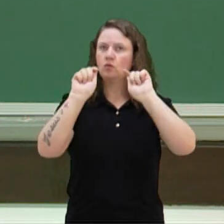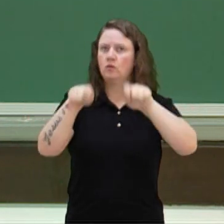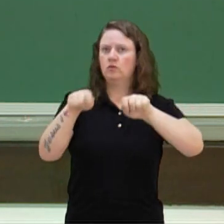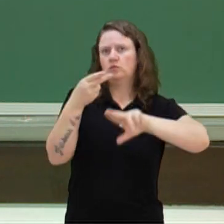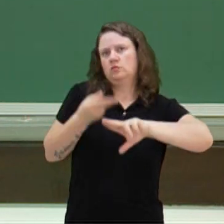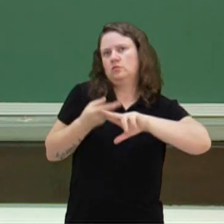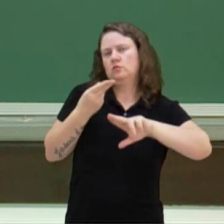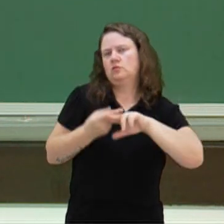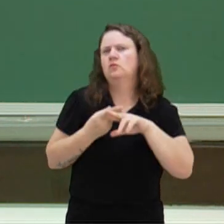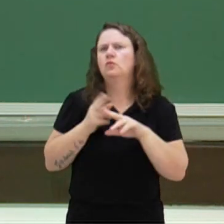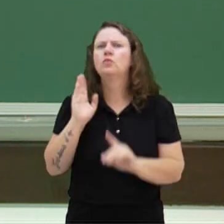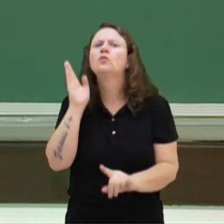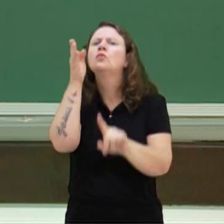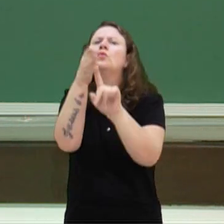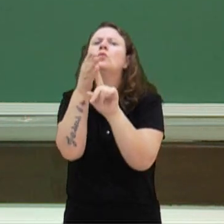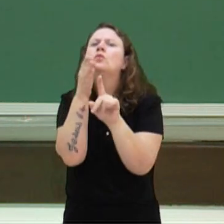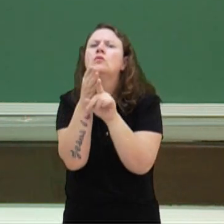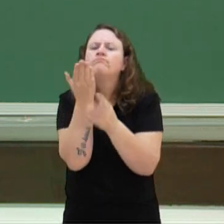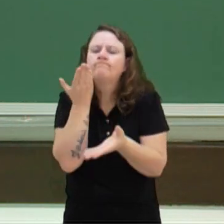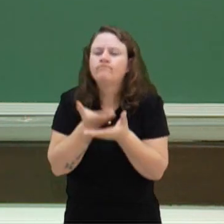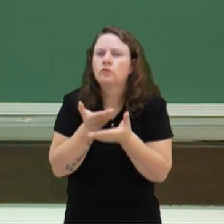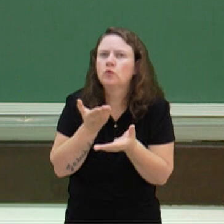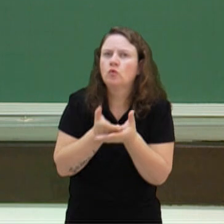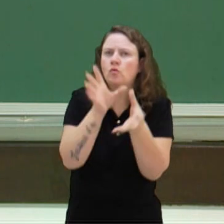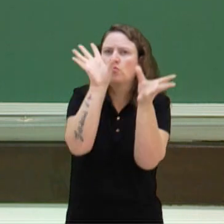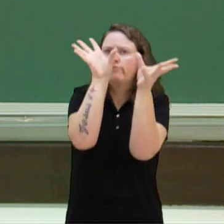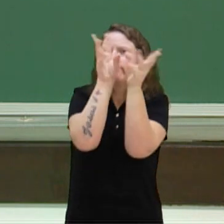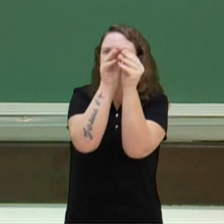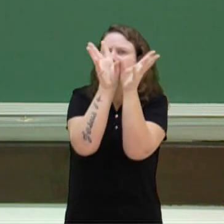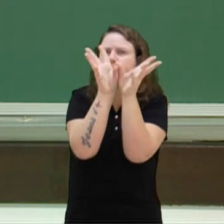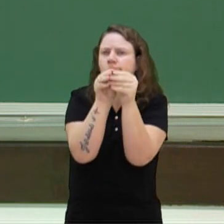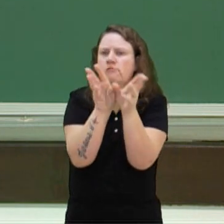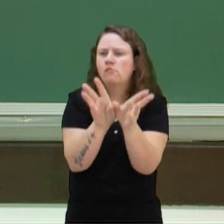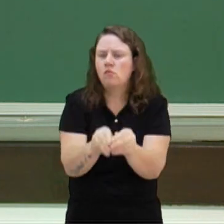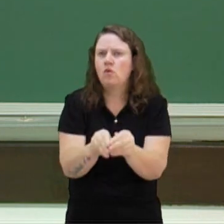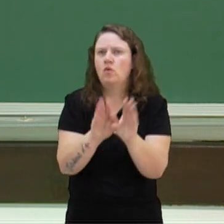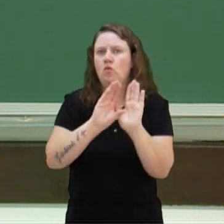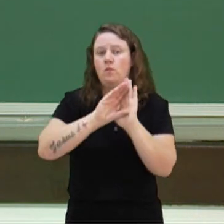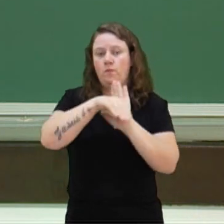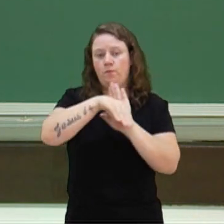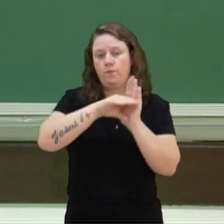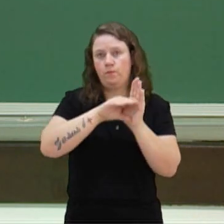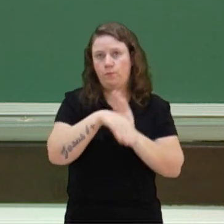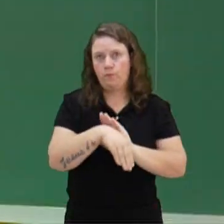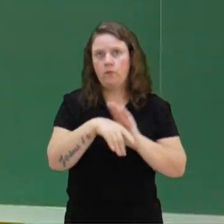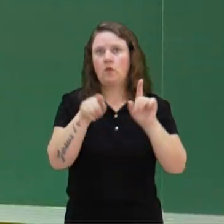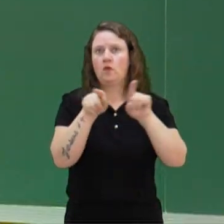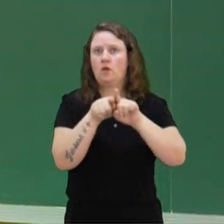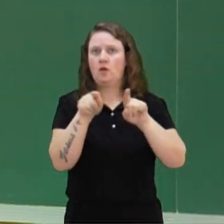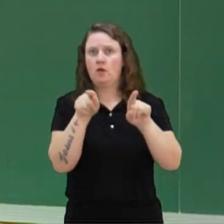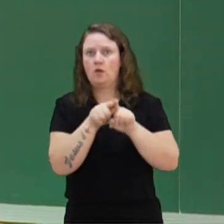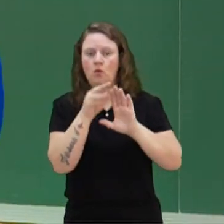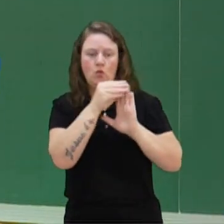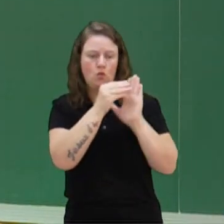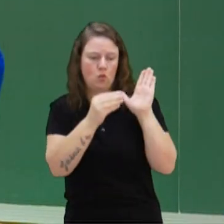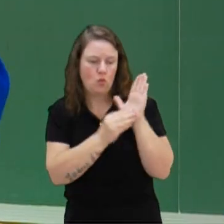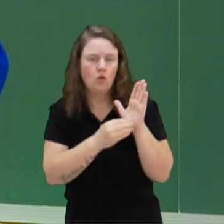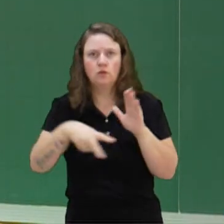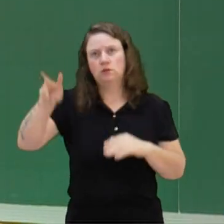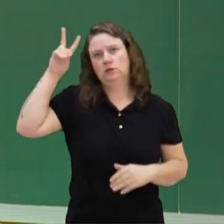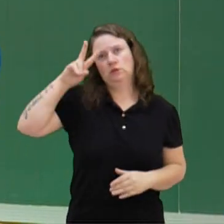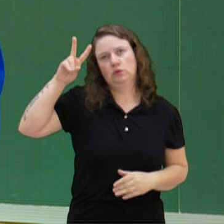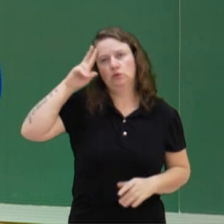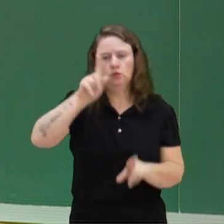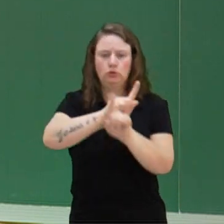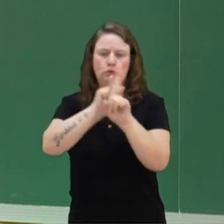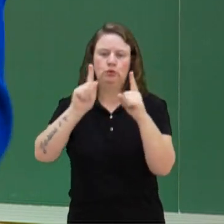conceitual para estudar, para resumir os conteúdos das matérias, história,